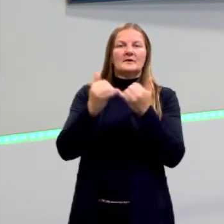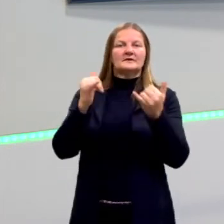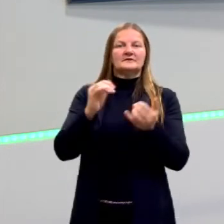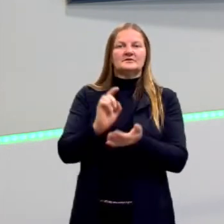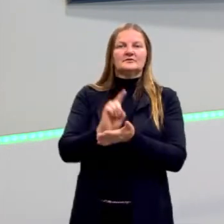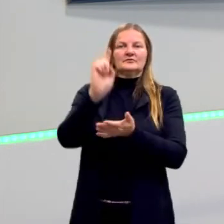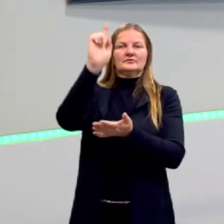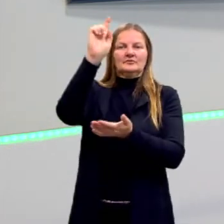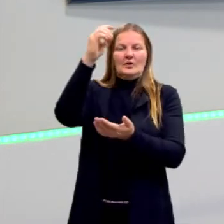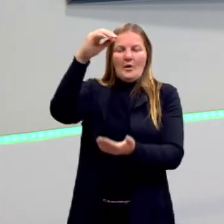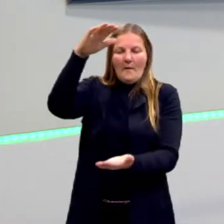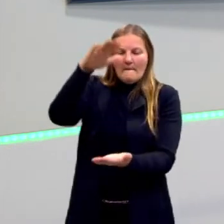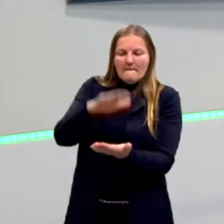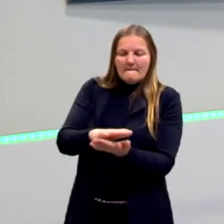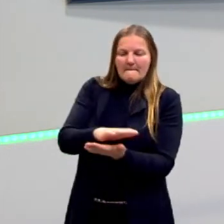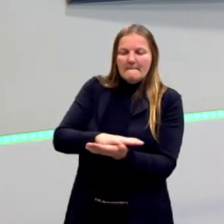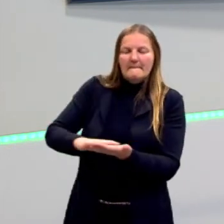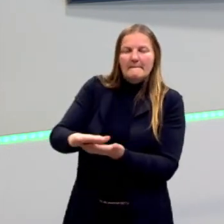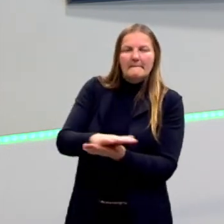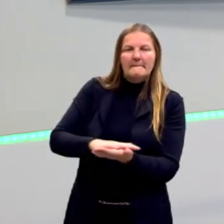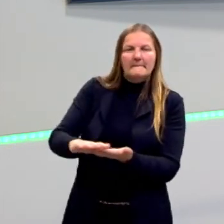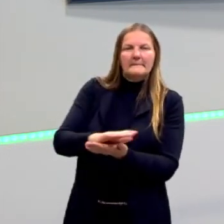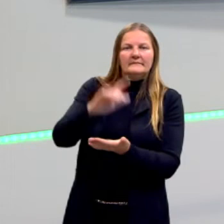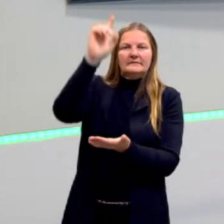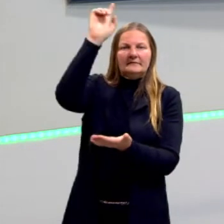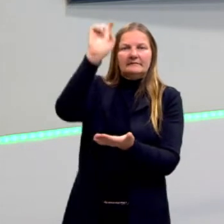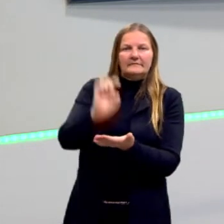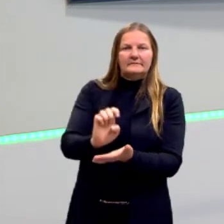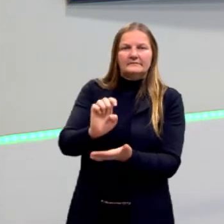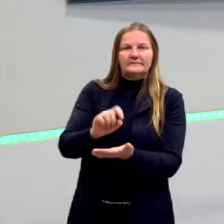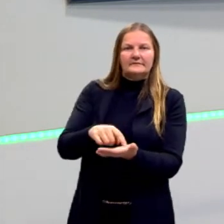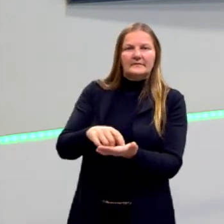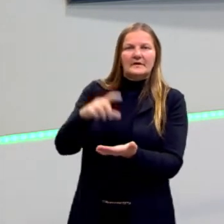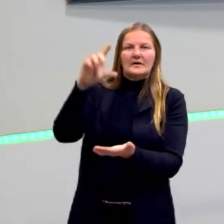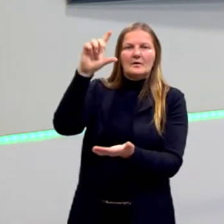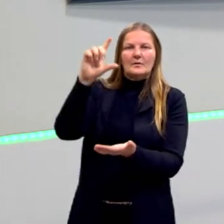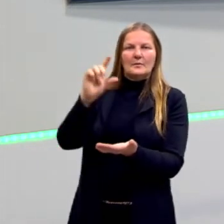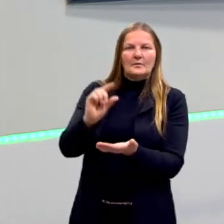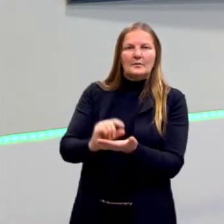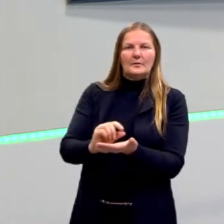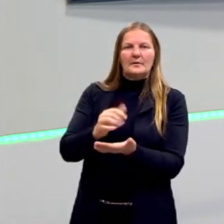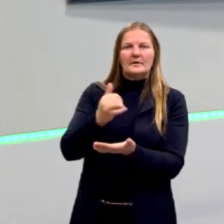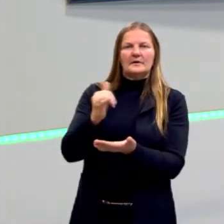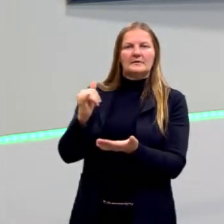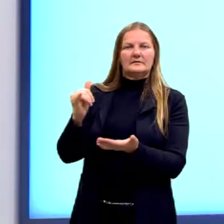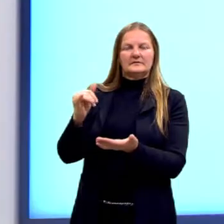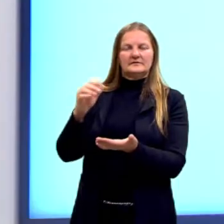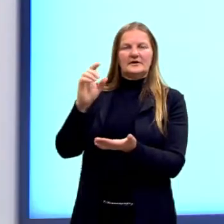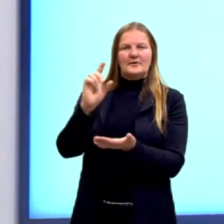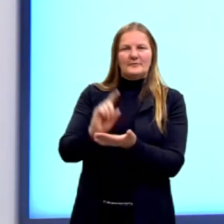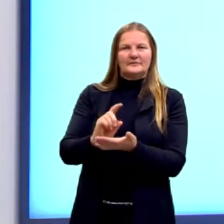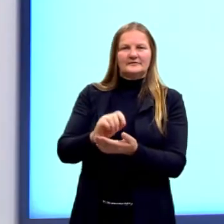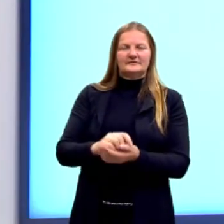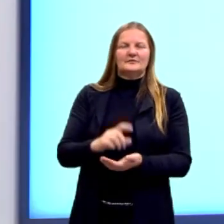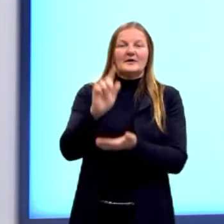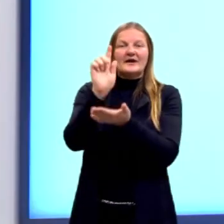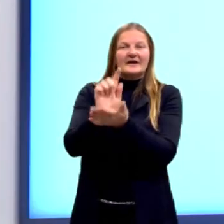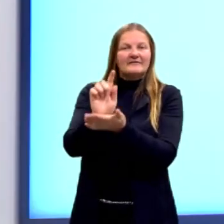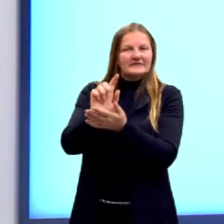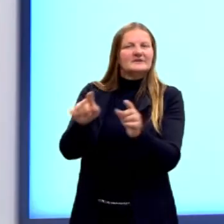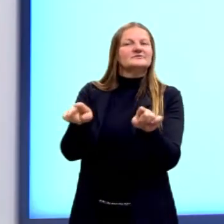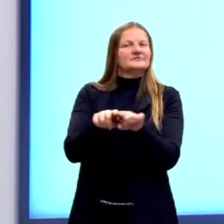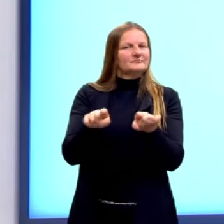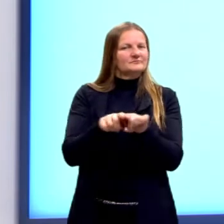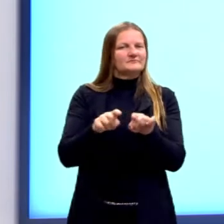quanto mais próxima do chão ela já vai estar né quando ela tá caindo ela vai perdendo a energia potencial né então por isso que acontece